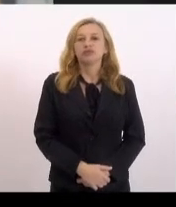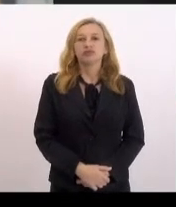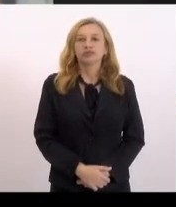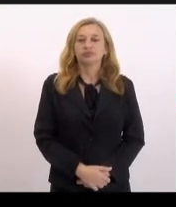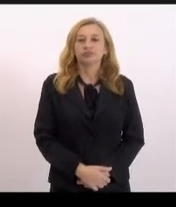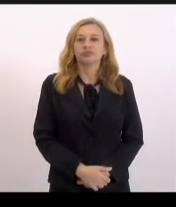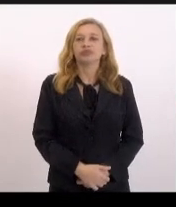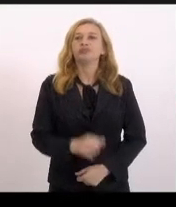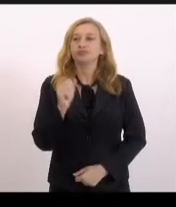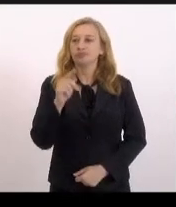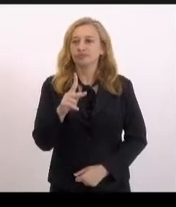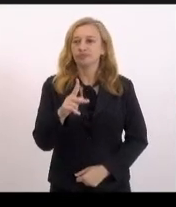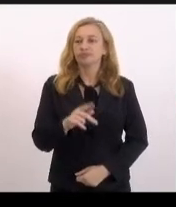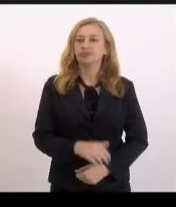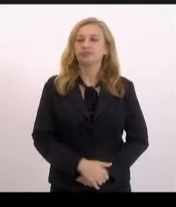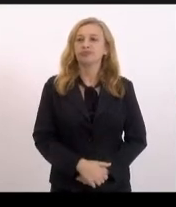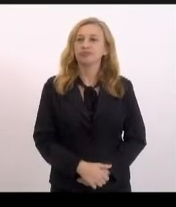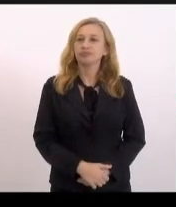Ok,